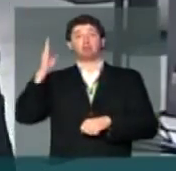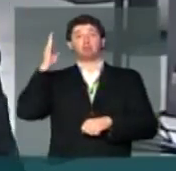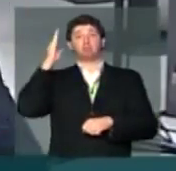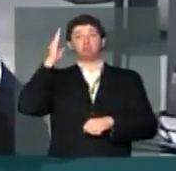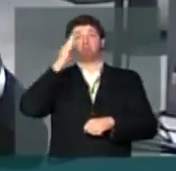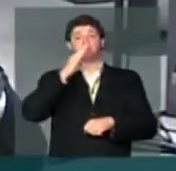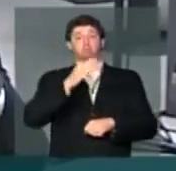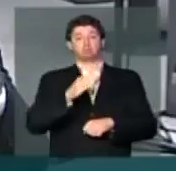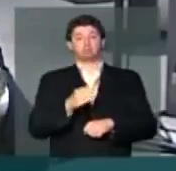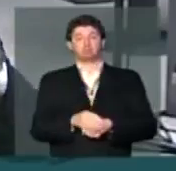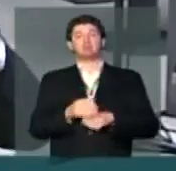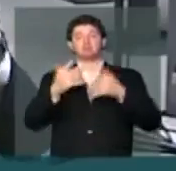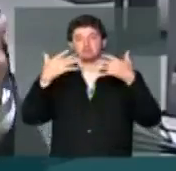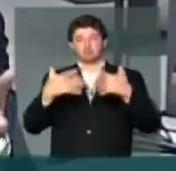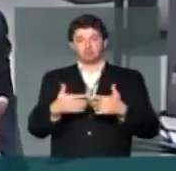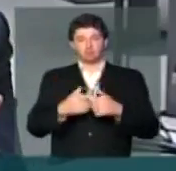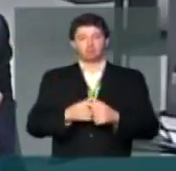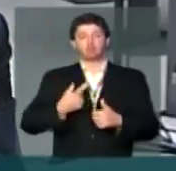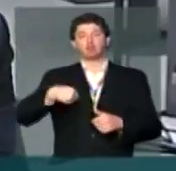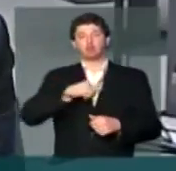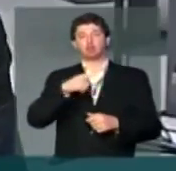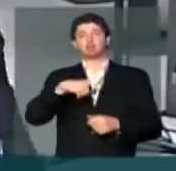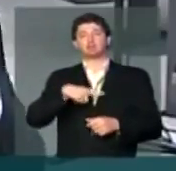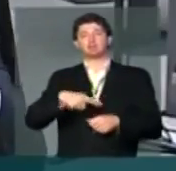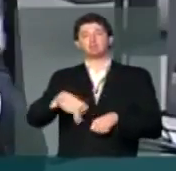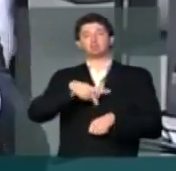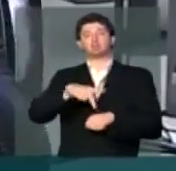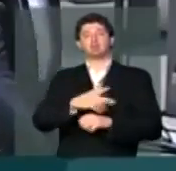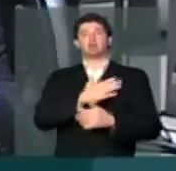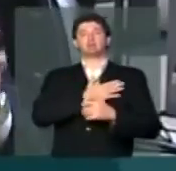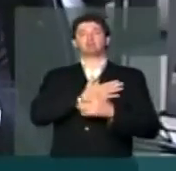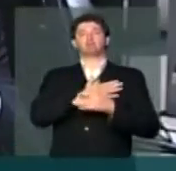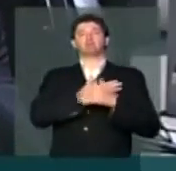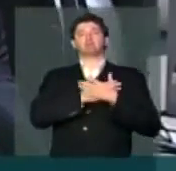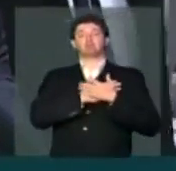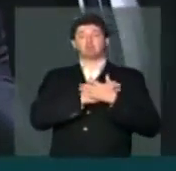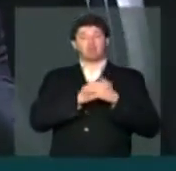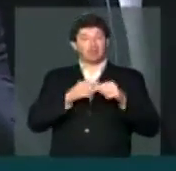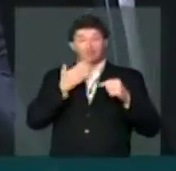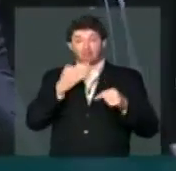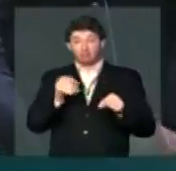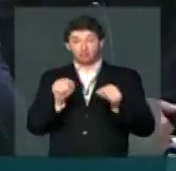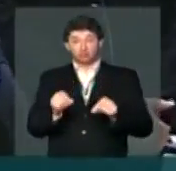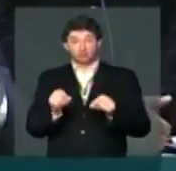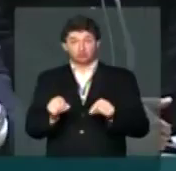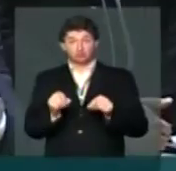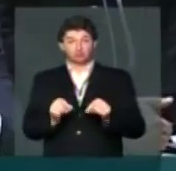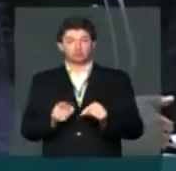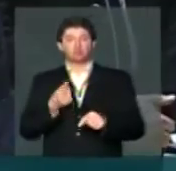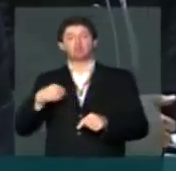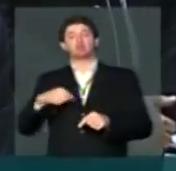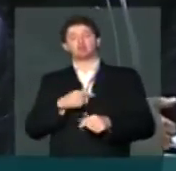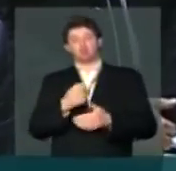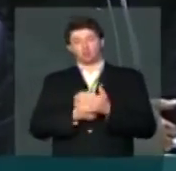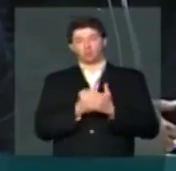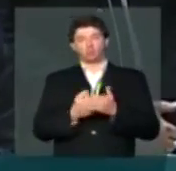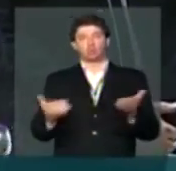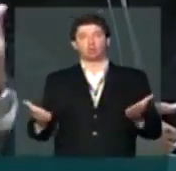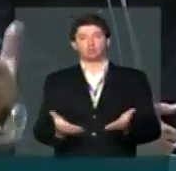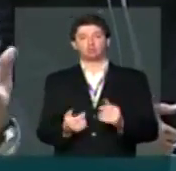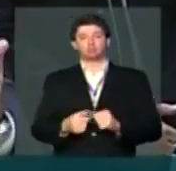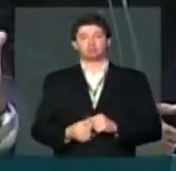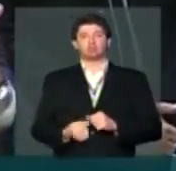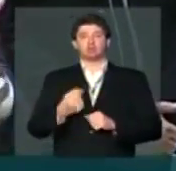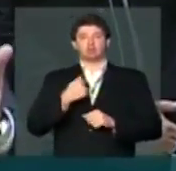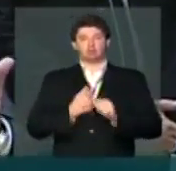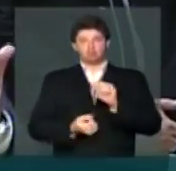país e assim definiu: temos uma pátria. E é por ela, tenha certeza absoluta, Pedro, que lutamos hoje. Eu,